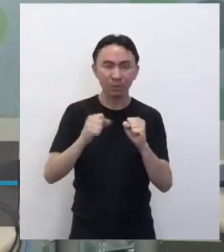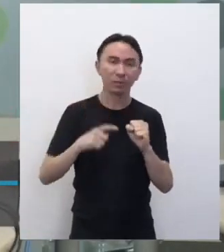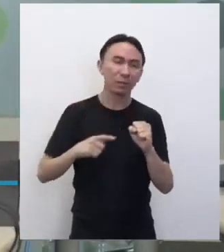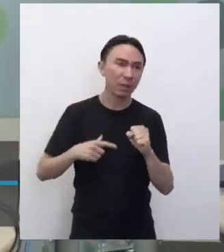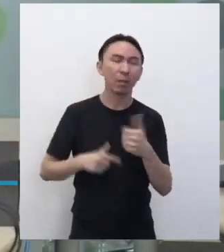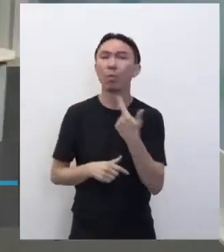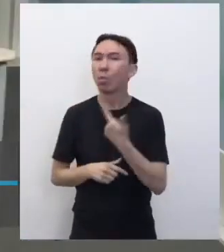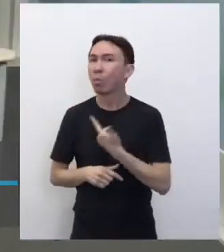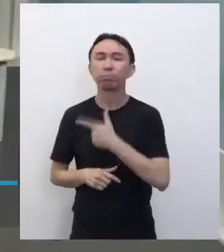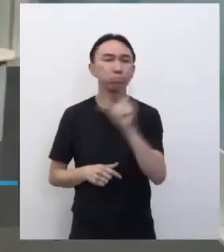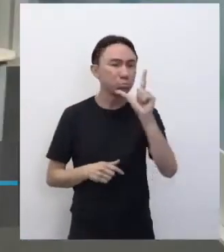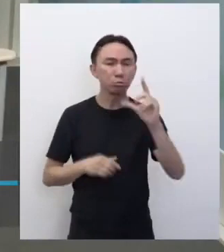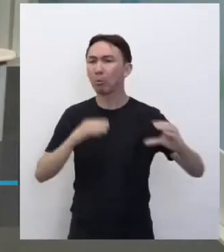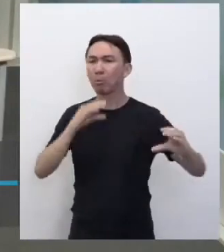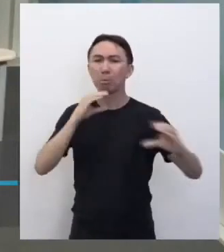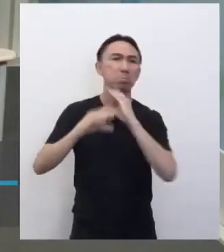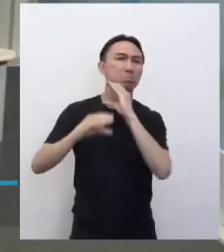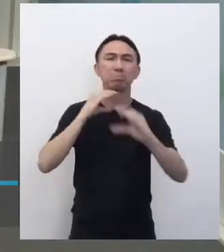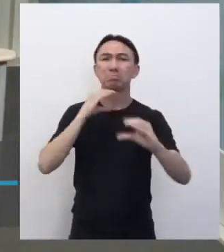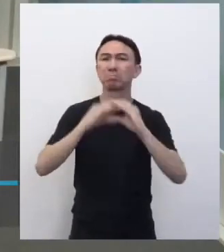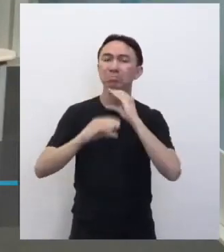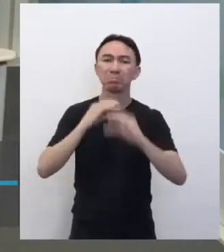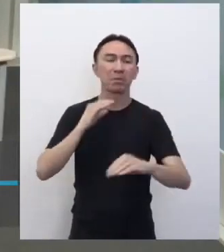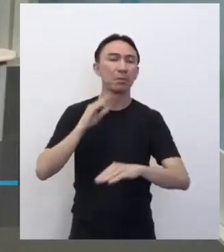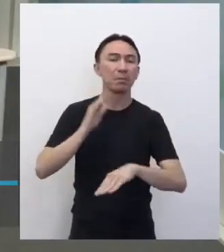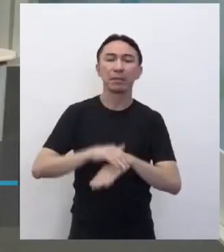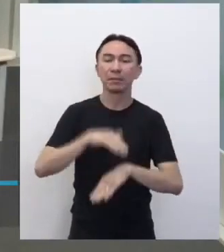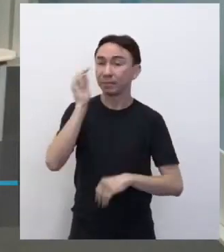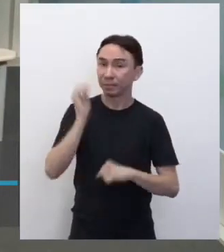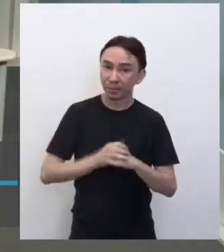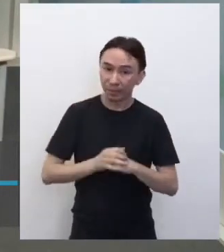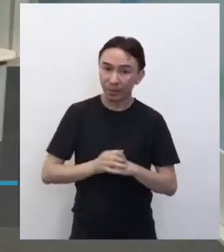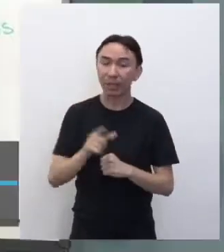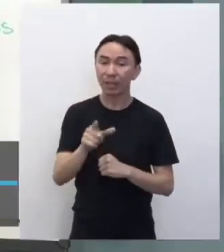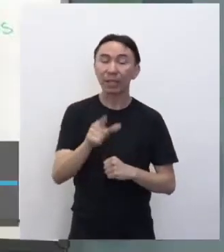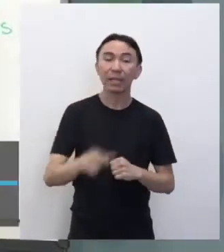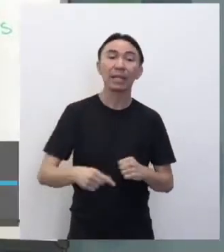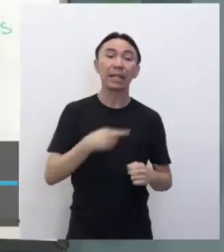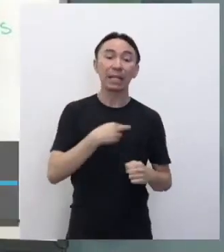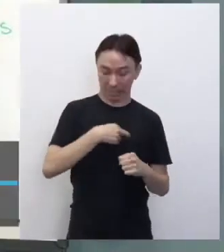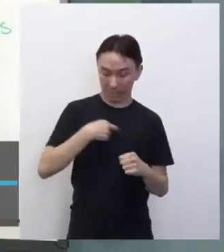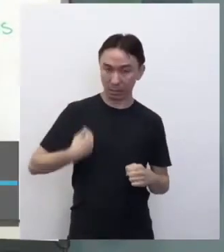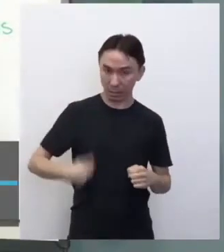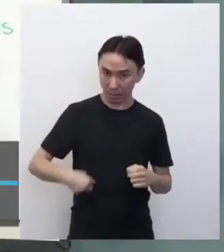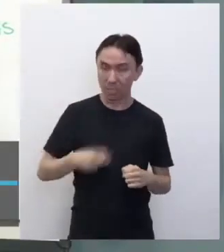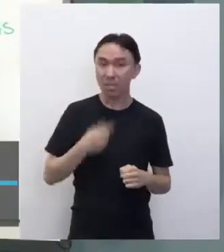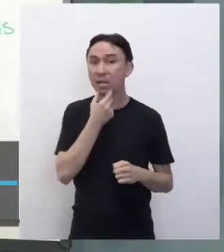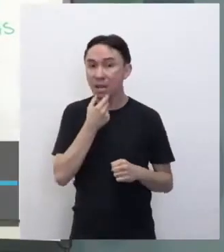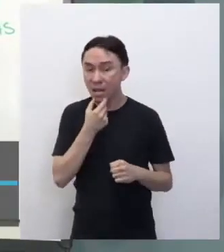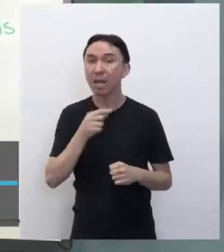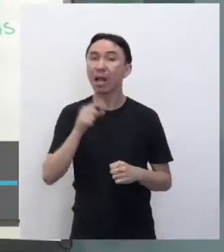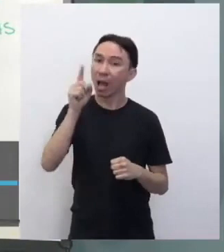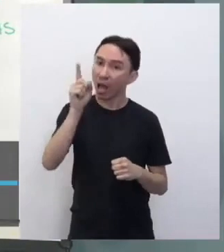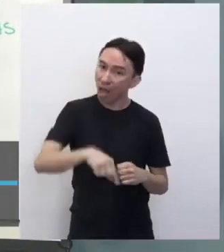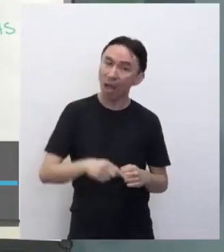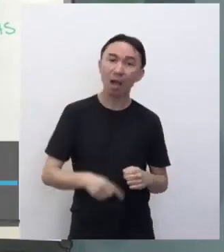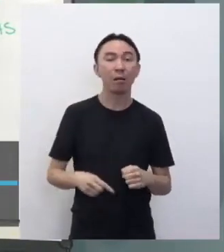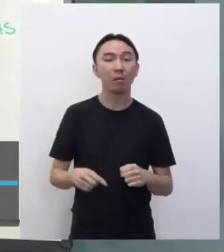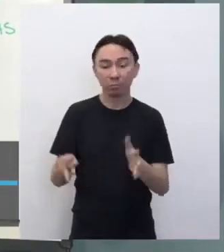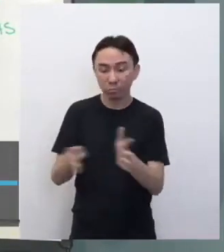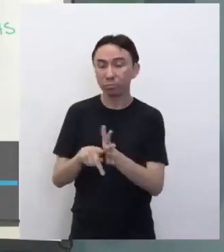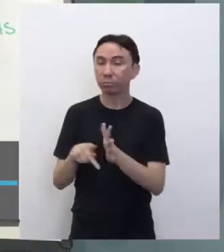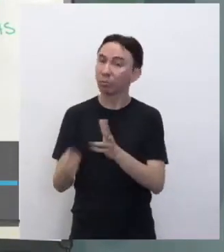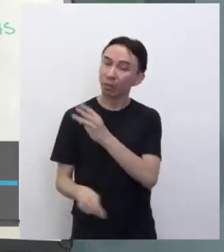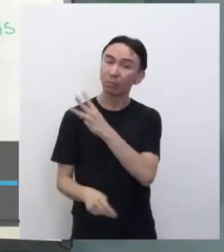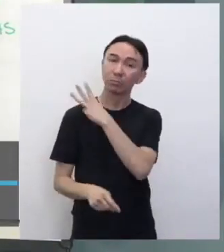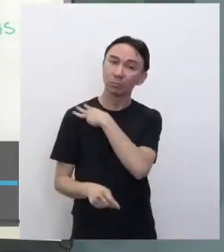João? Exatamente. E lembrando que inglês e mandarim é para o pessoal do ensino médio, né? Todos os outros idiomas a partir